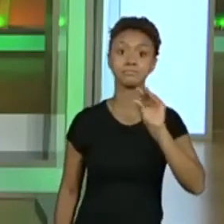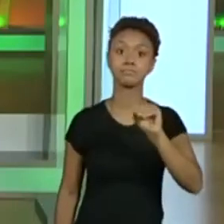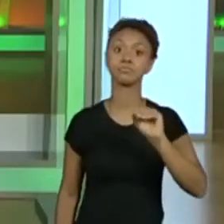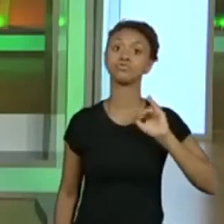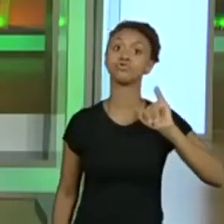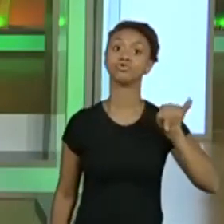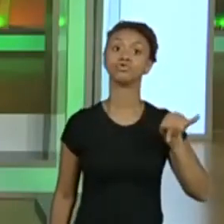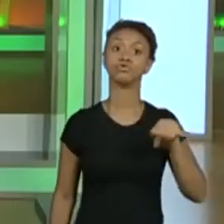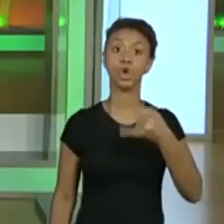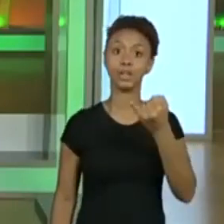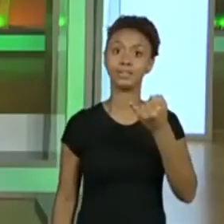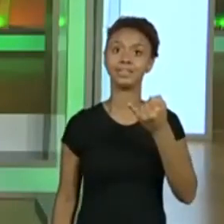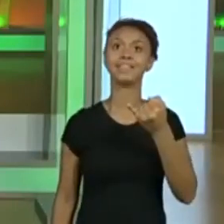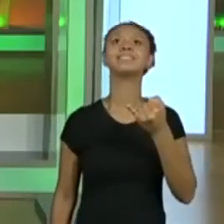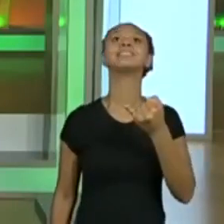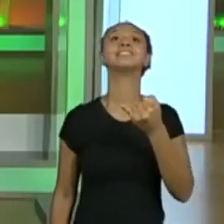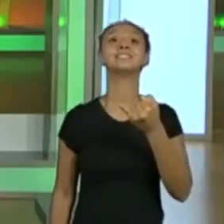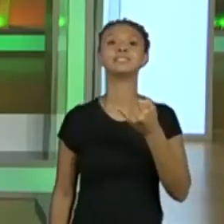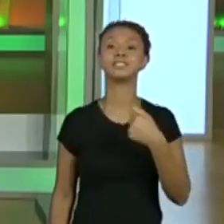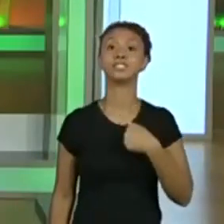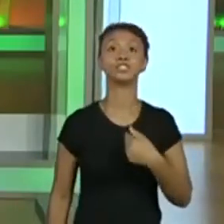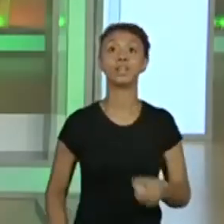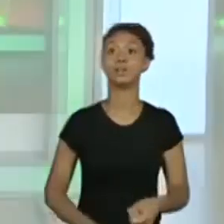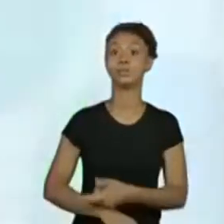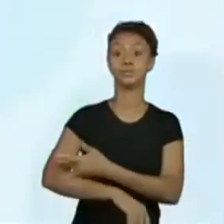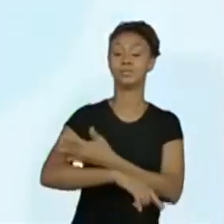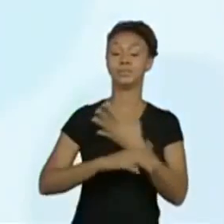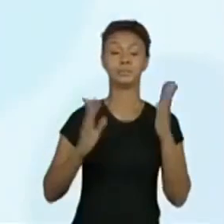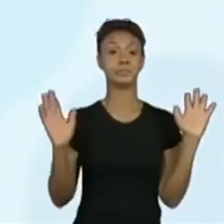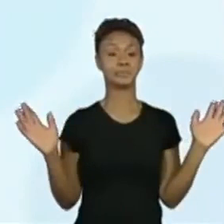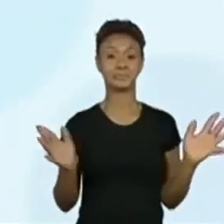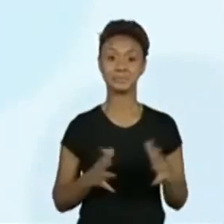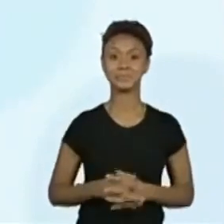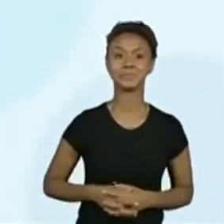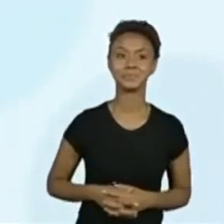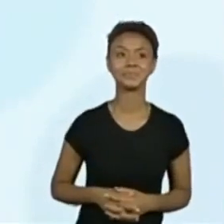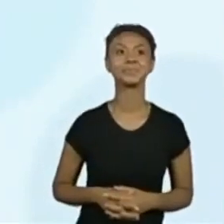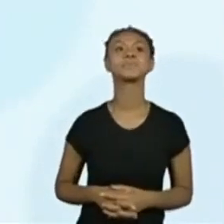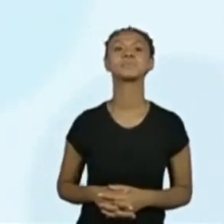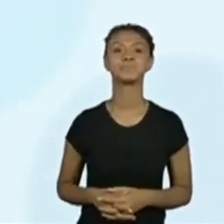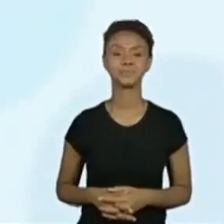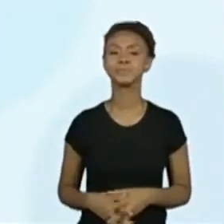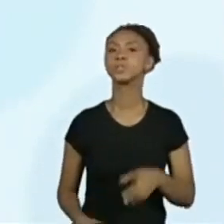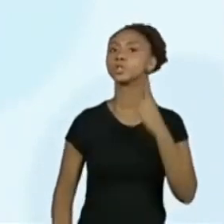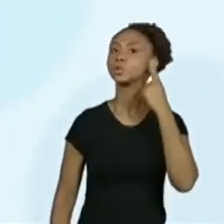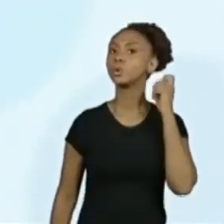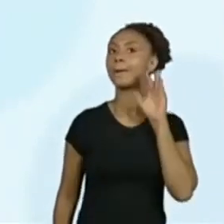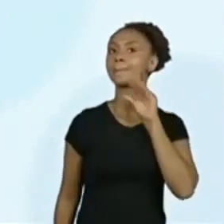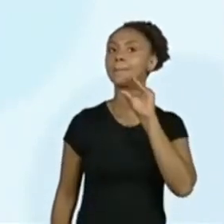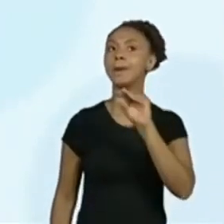J, desculpa. Do J, né? Olha lá, me emocionei. Fugir. Fugir, som de J.